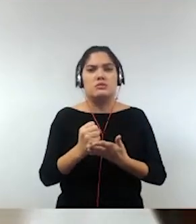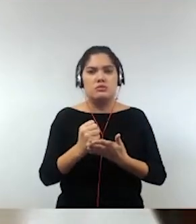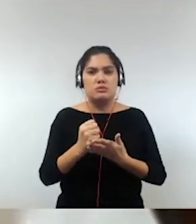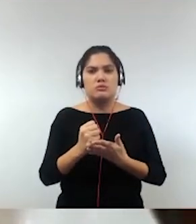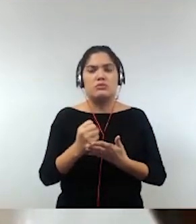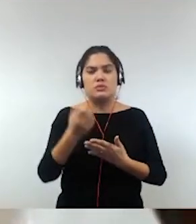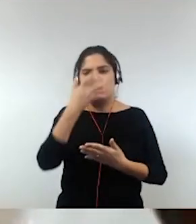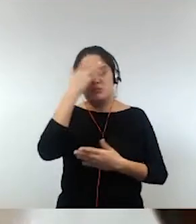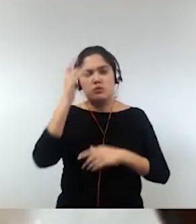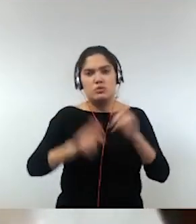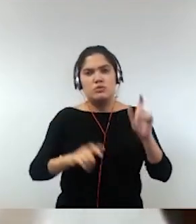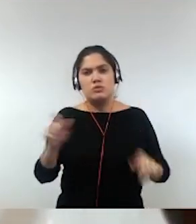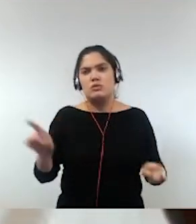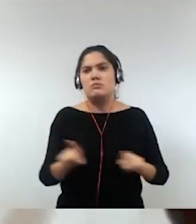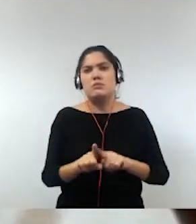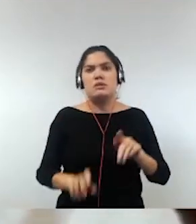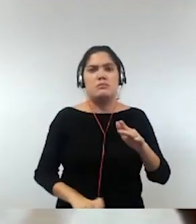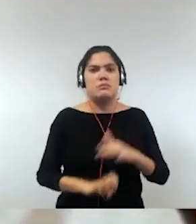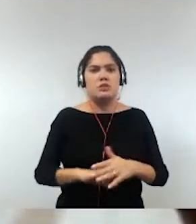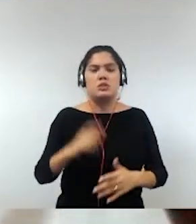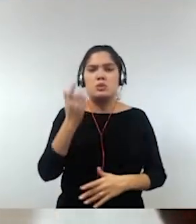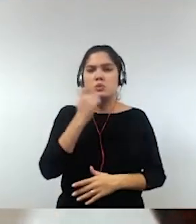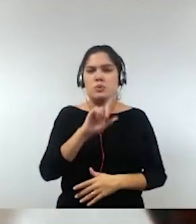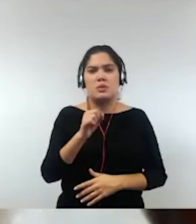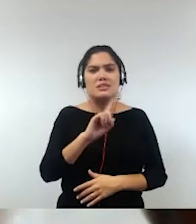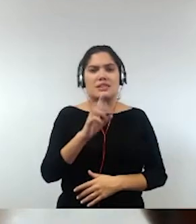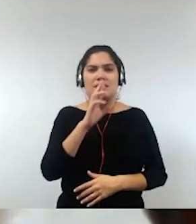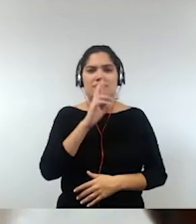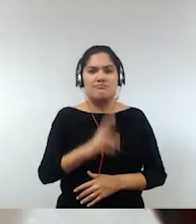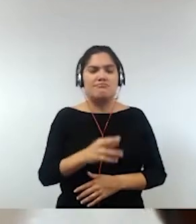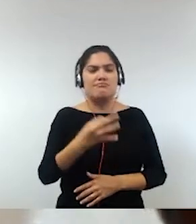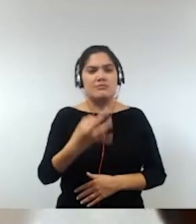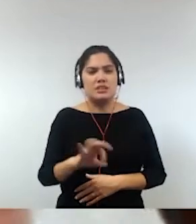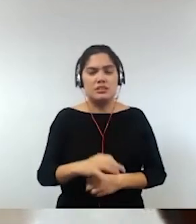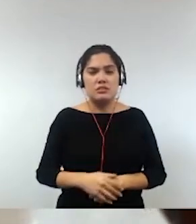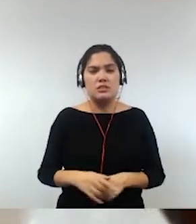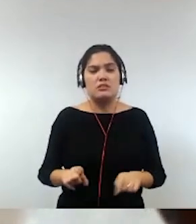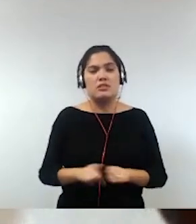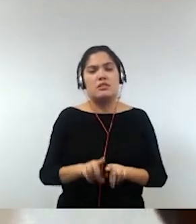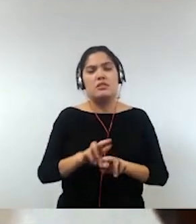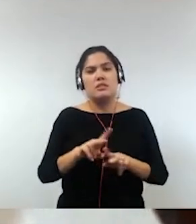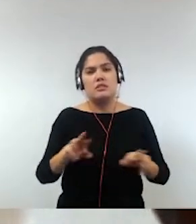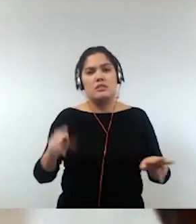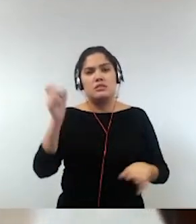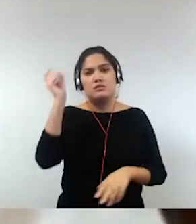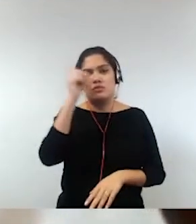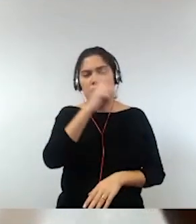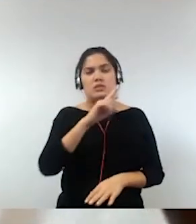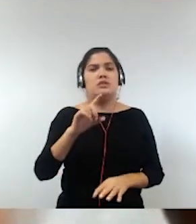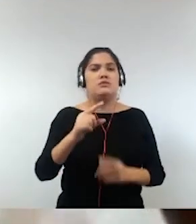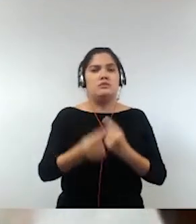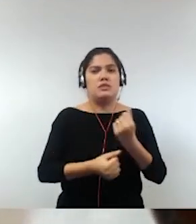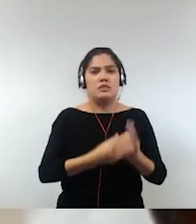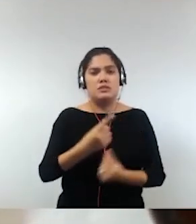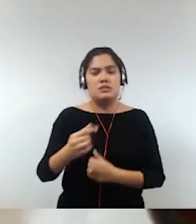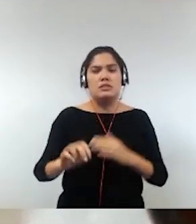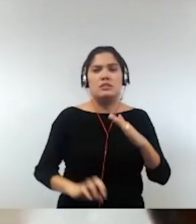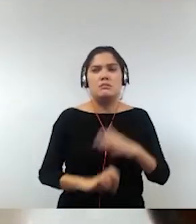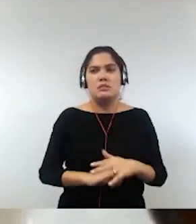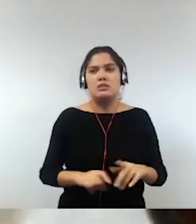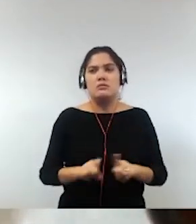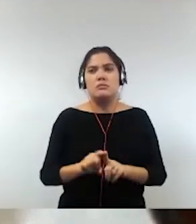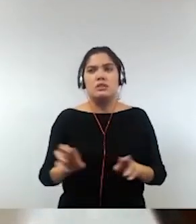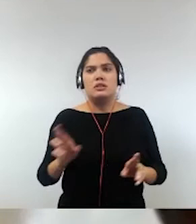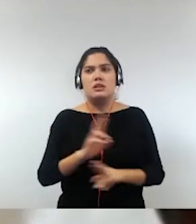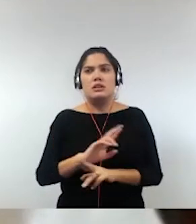espécies, as empresas que não conseguem honrar o prometido, as dificuldades financeiras dessas empresas, as relações de